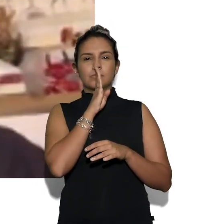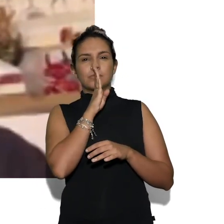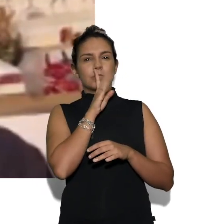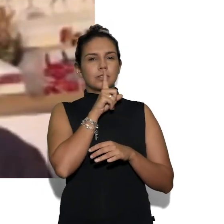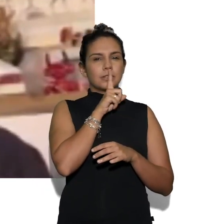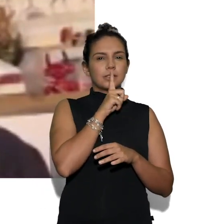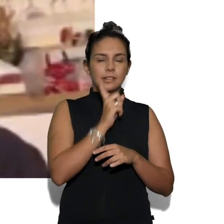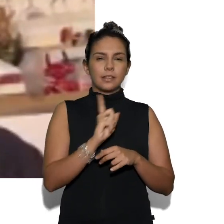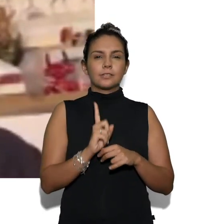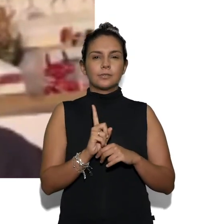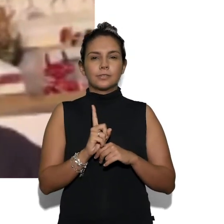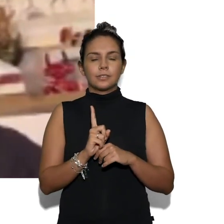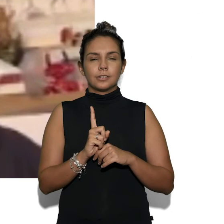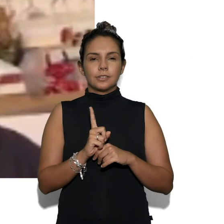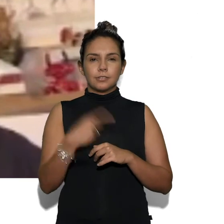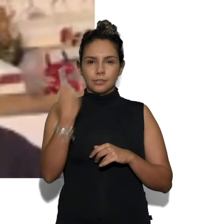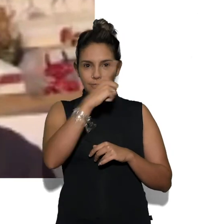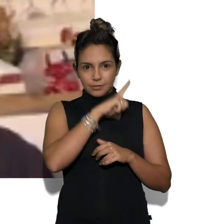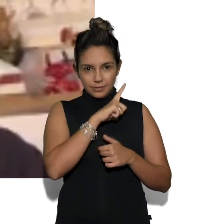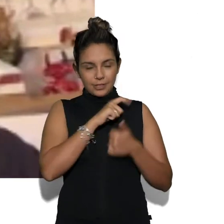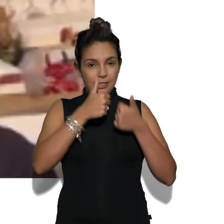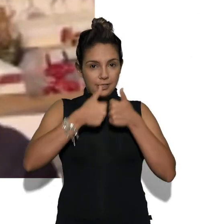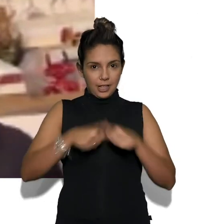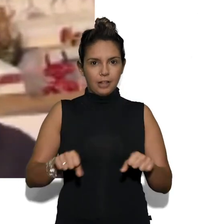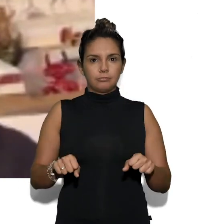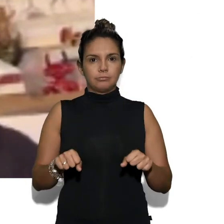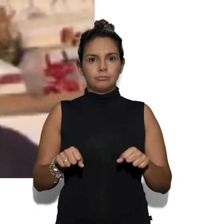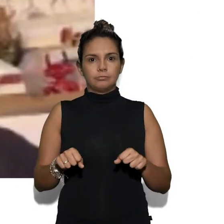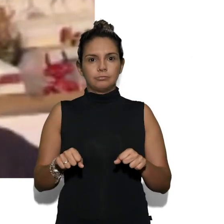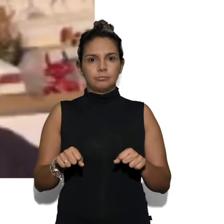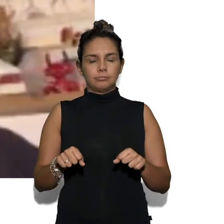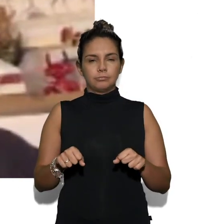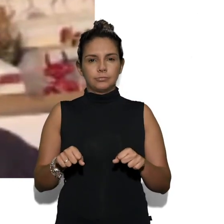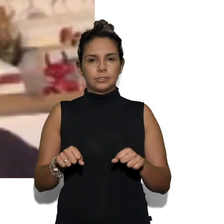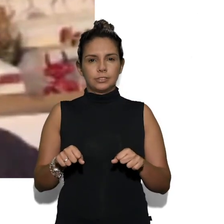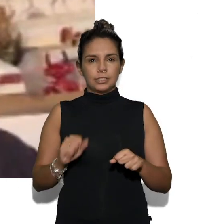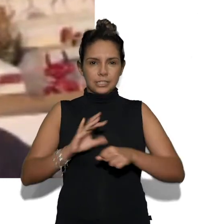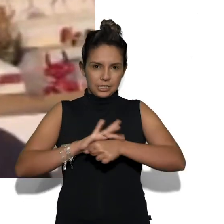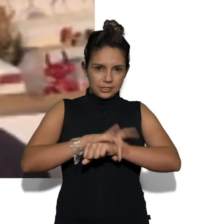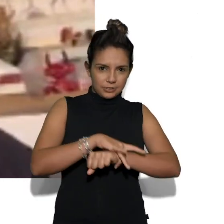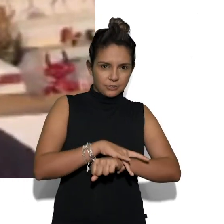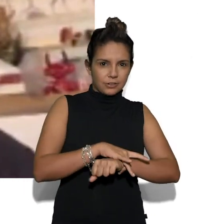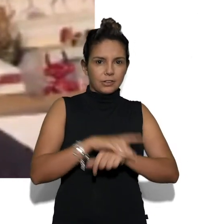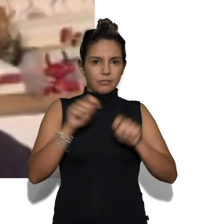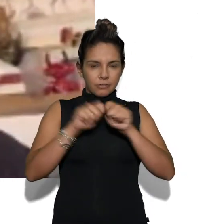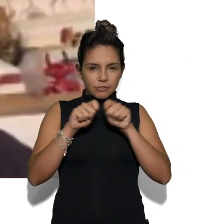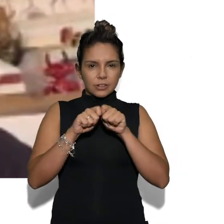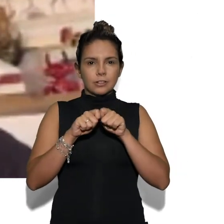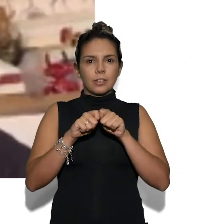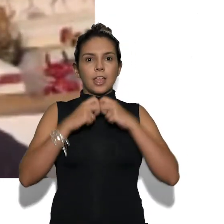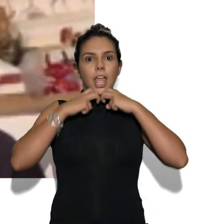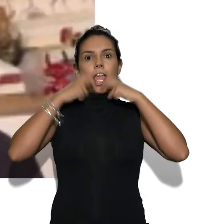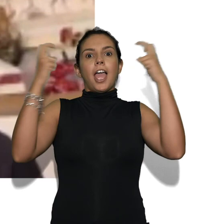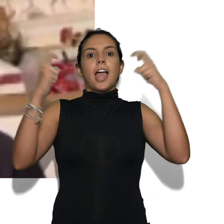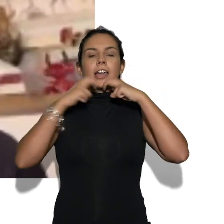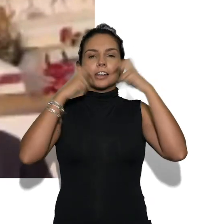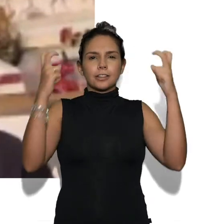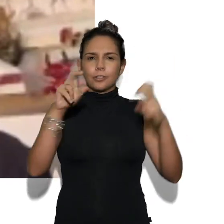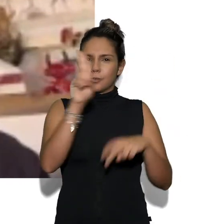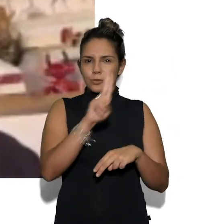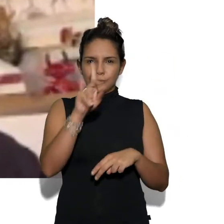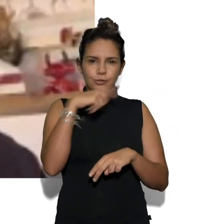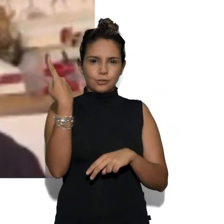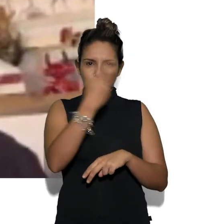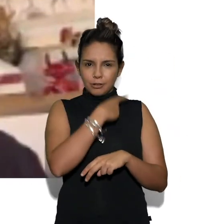silente. E se tivermos de estar apartados por uma questão de segurança, então que façamos ruído, que usemos todos